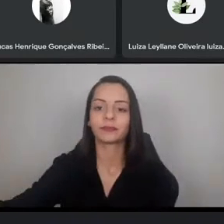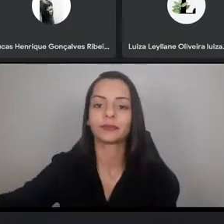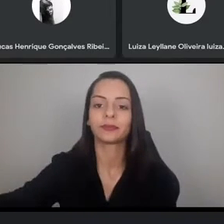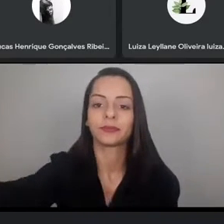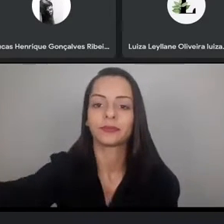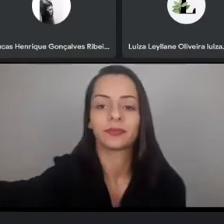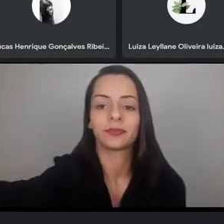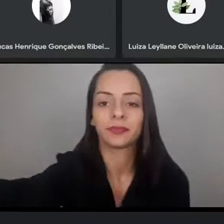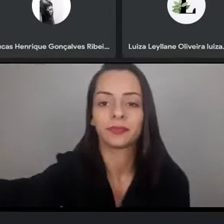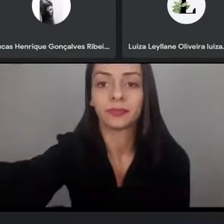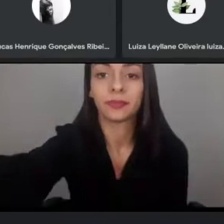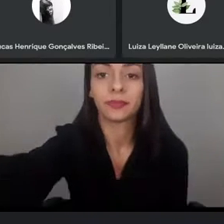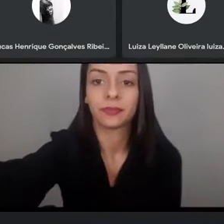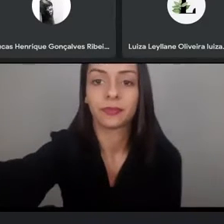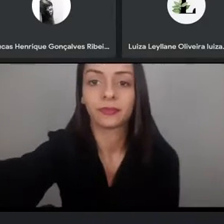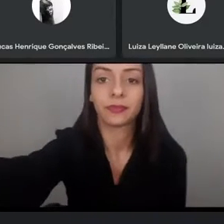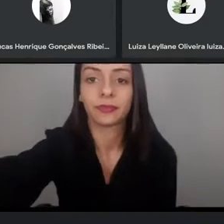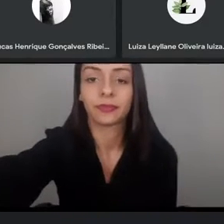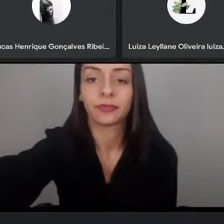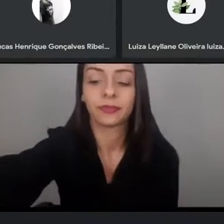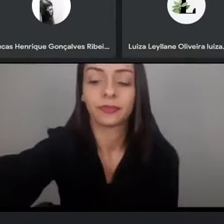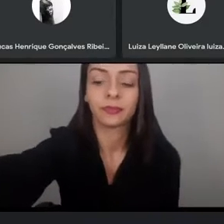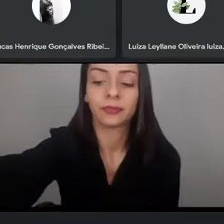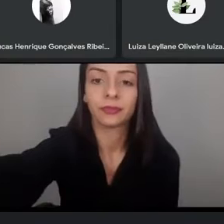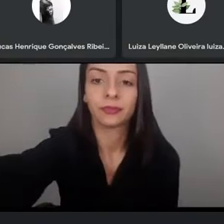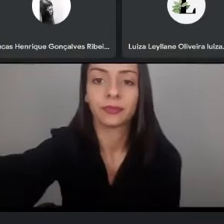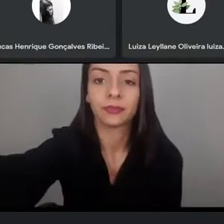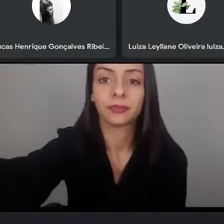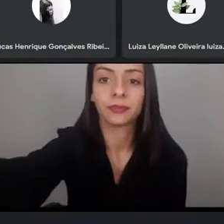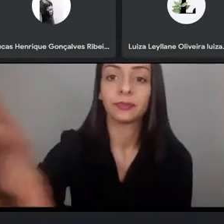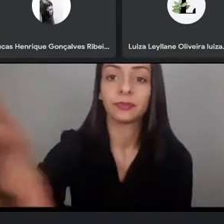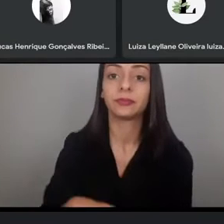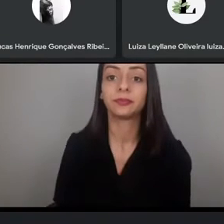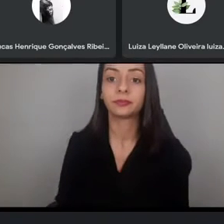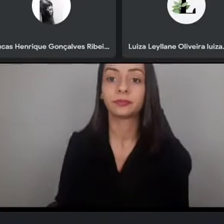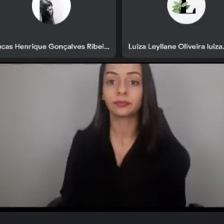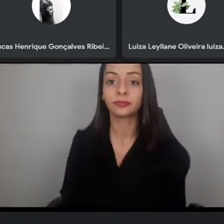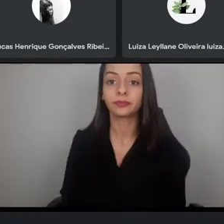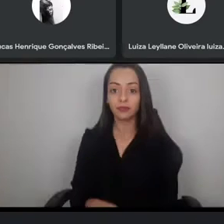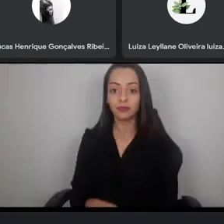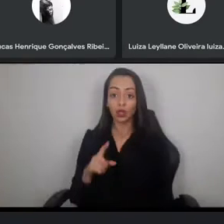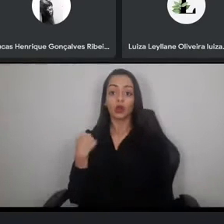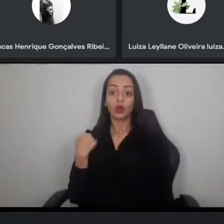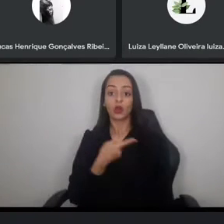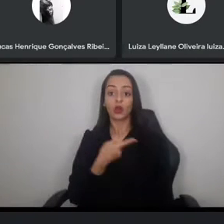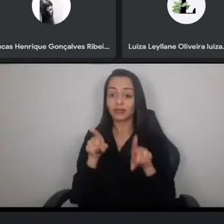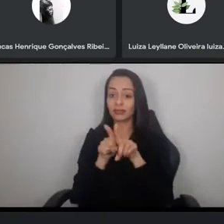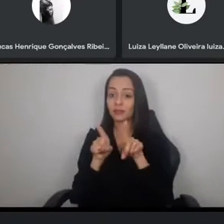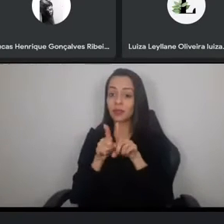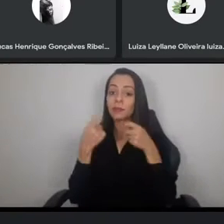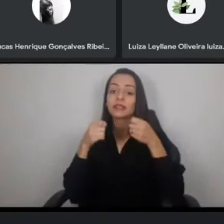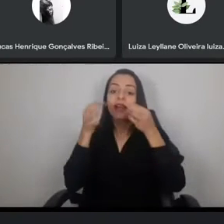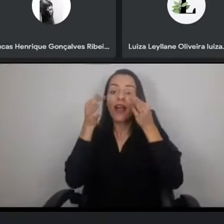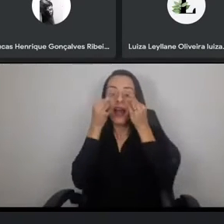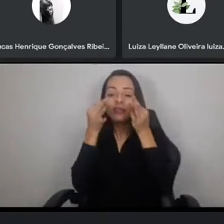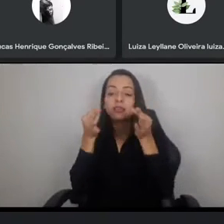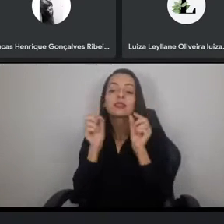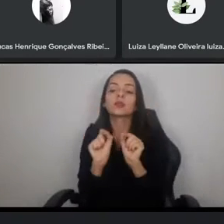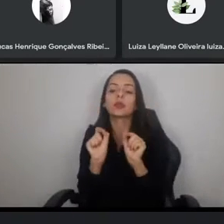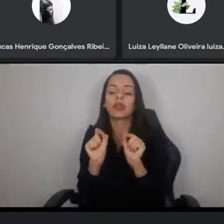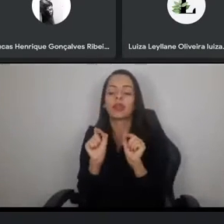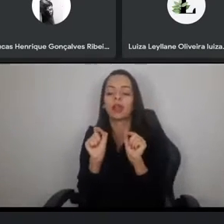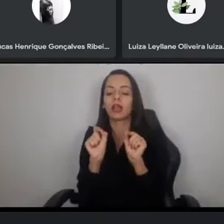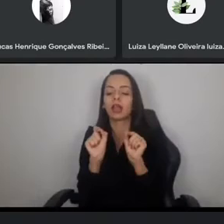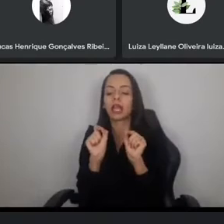Outra coisa que é super importante e devemos atentar para isso é manter em bom estado os